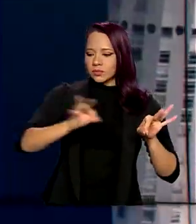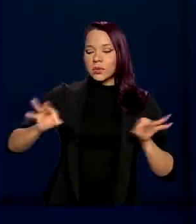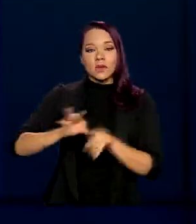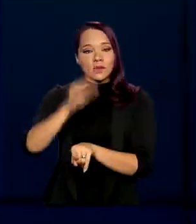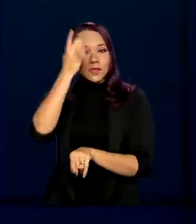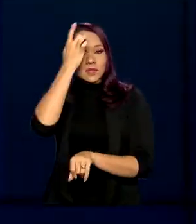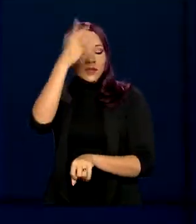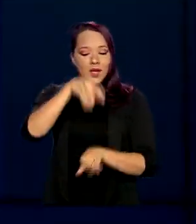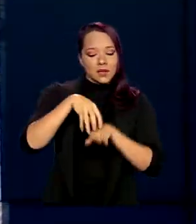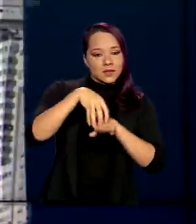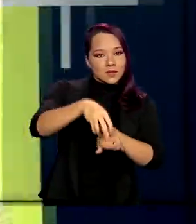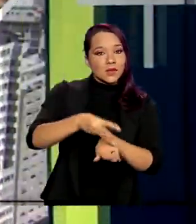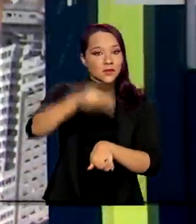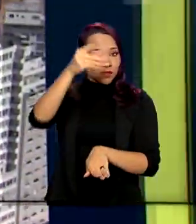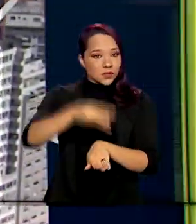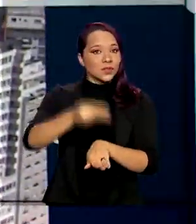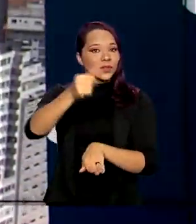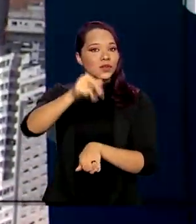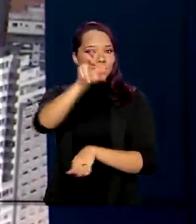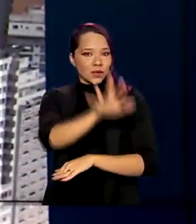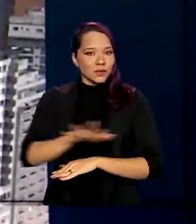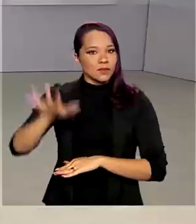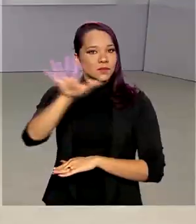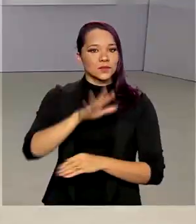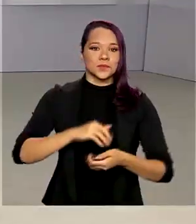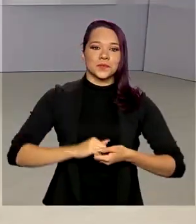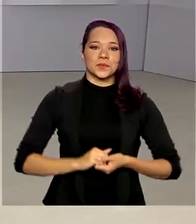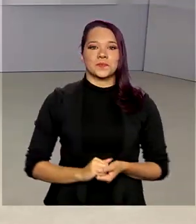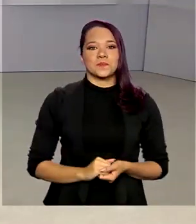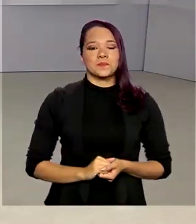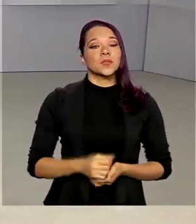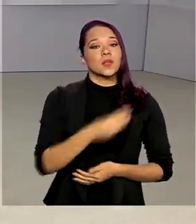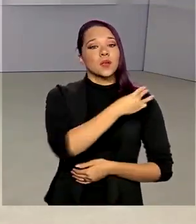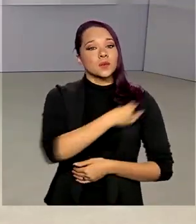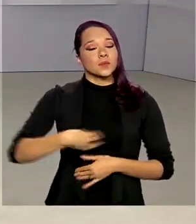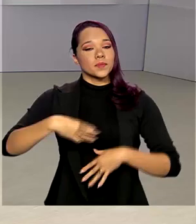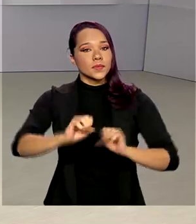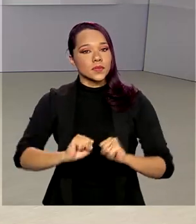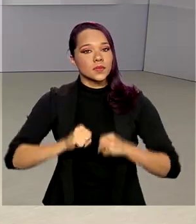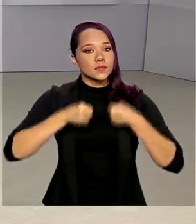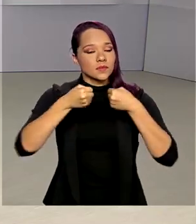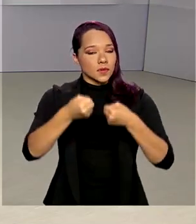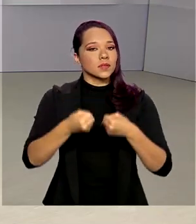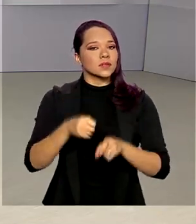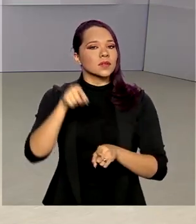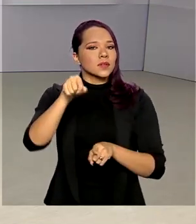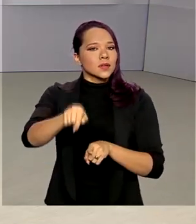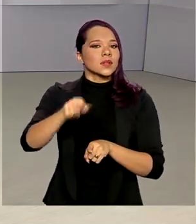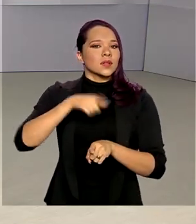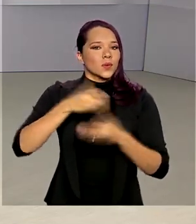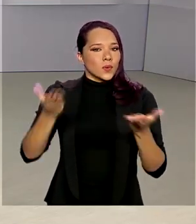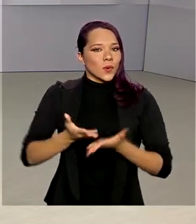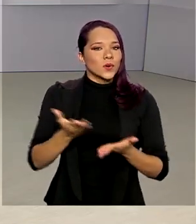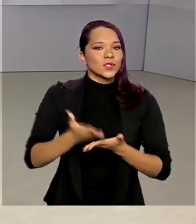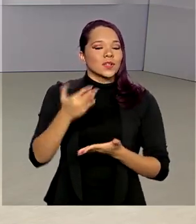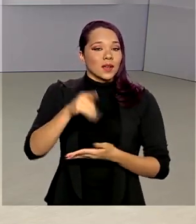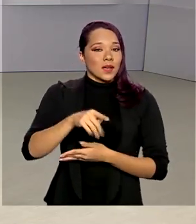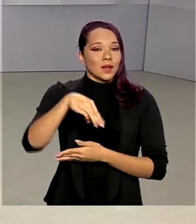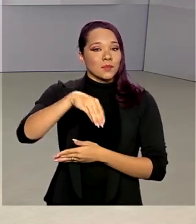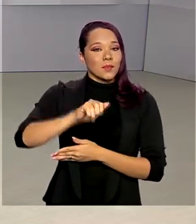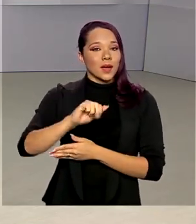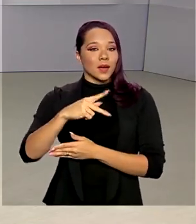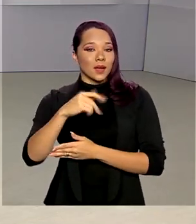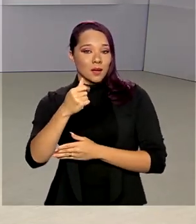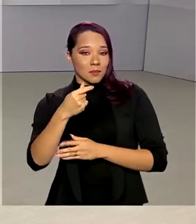facilitar o transporte de grãos produzidos na região. O ministro da Defesa, Fernando Azevedo, esteve hoje em Macapá com